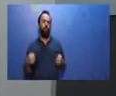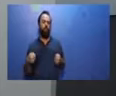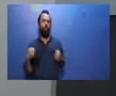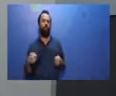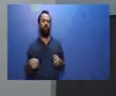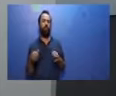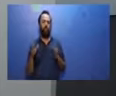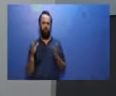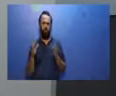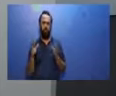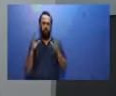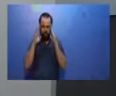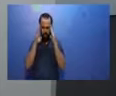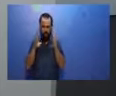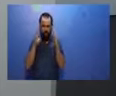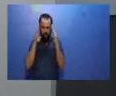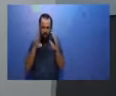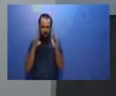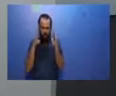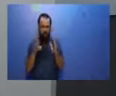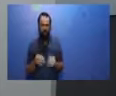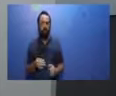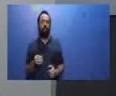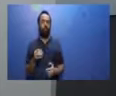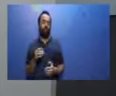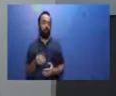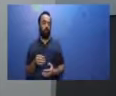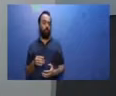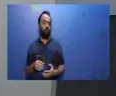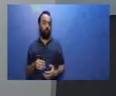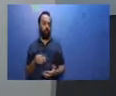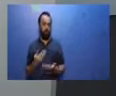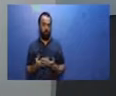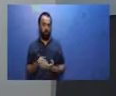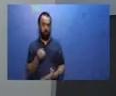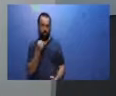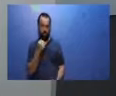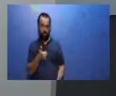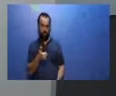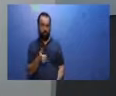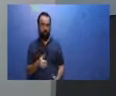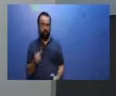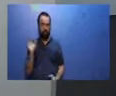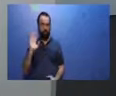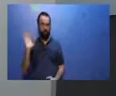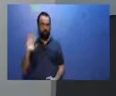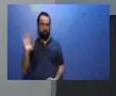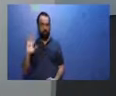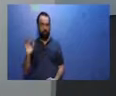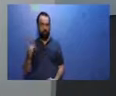bastante atenção é cálculos né então onde estudos para vocês e nos vemos na nossa próxima